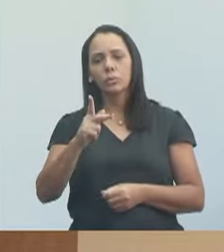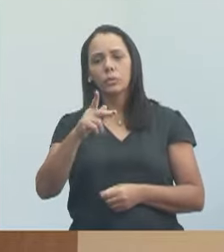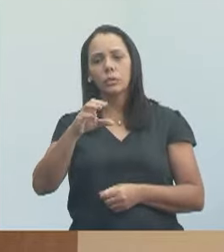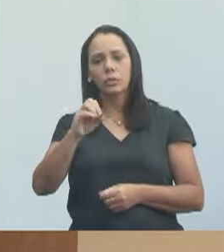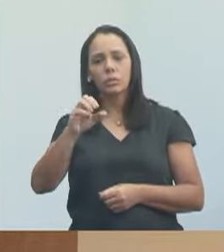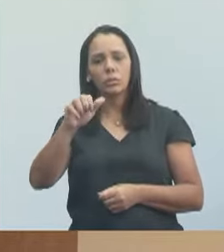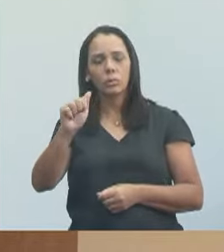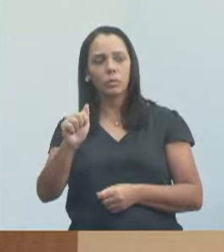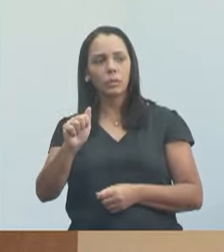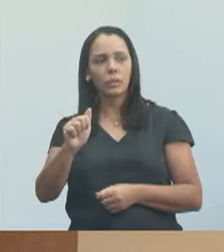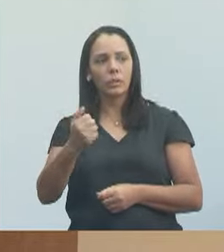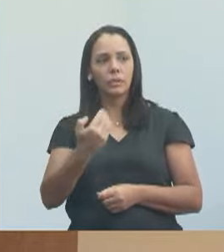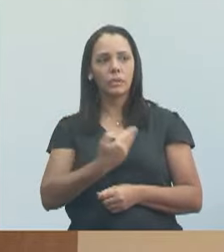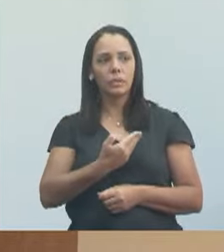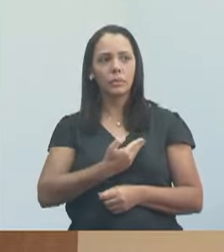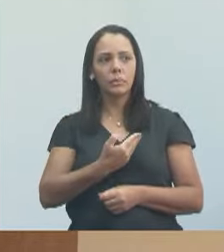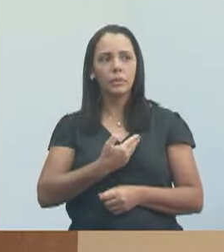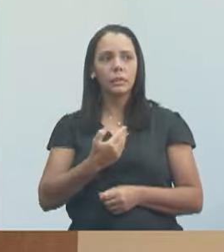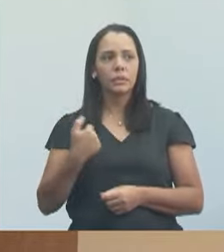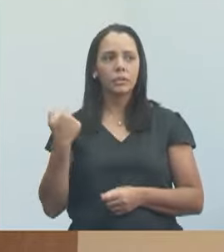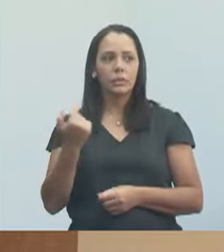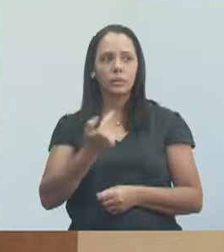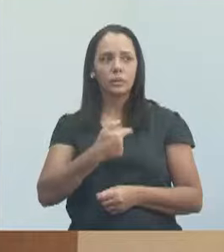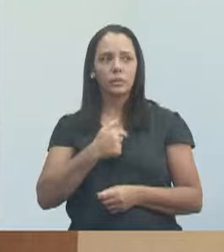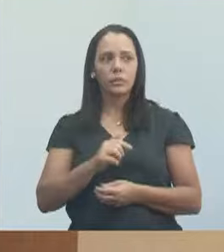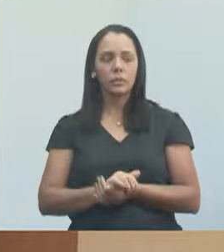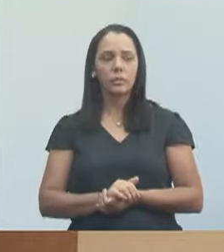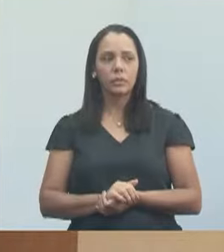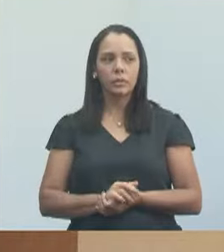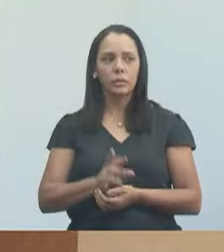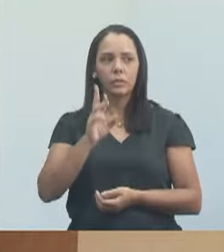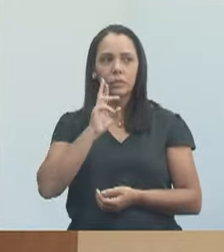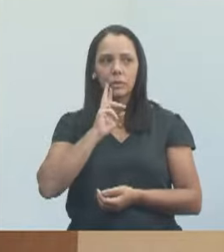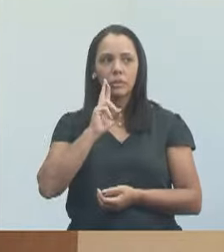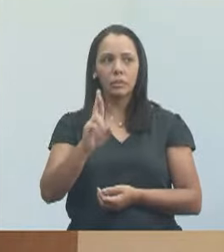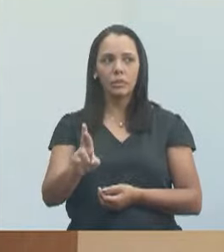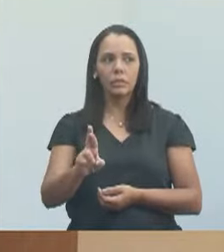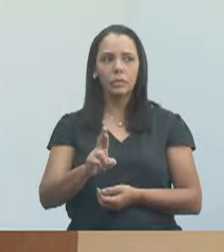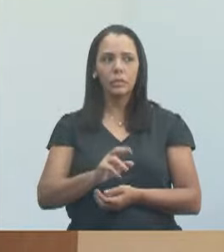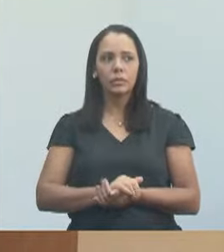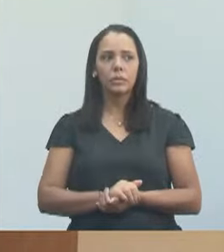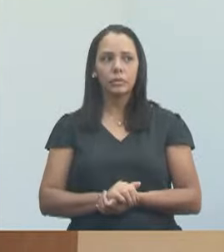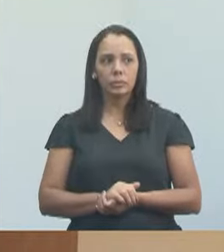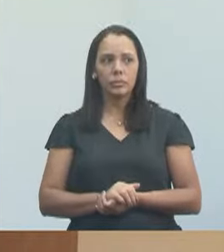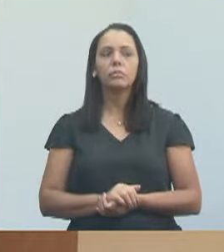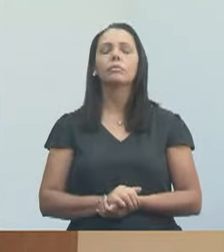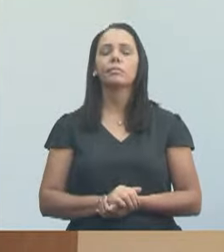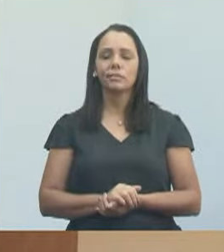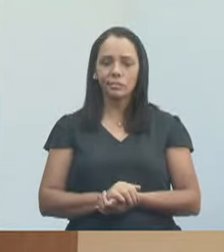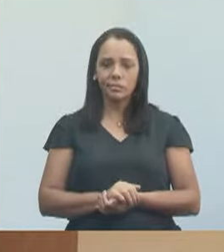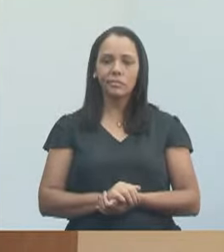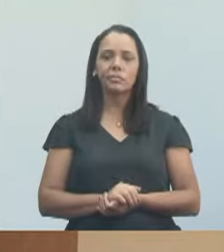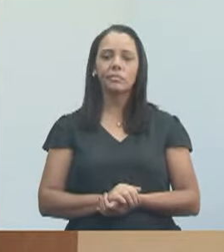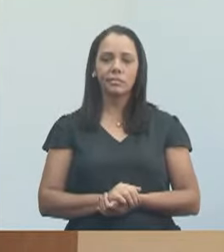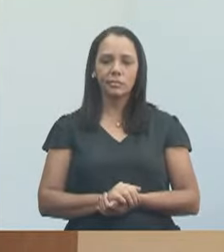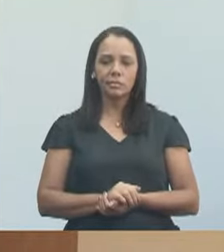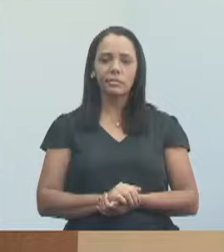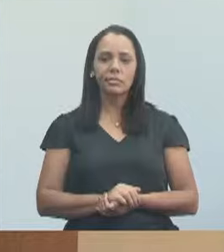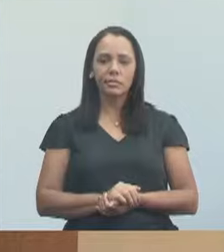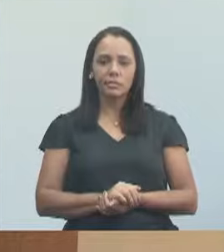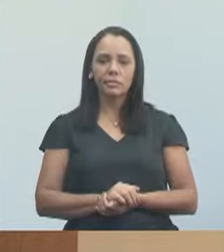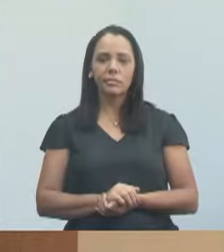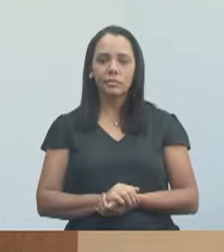Gilmara Quirino. E lá ela estava respondendo a uma postagem e ela usou o seguinte termo, né?